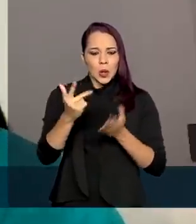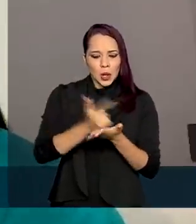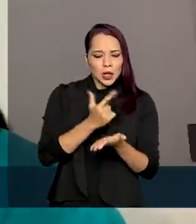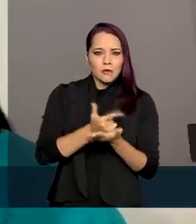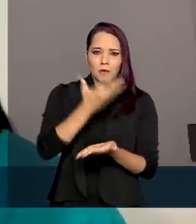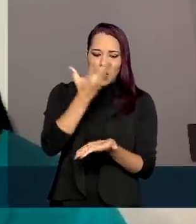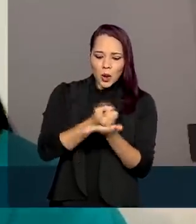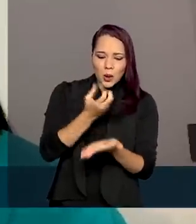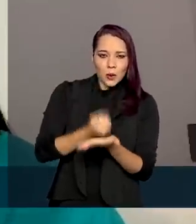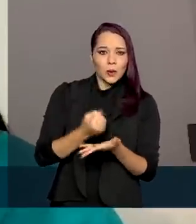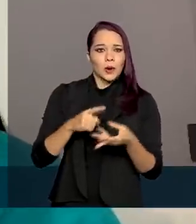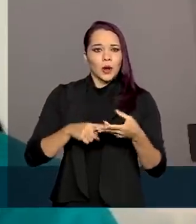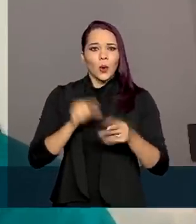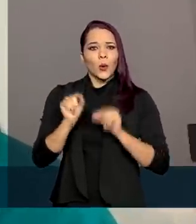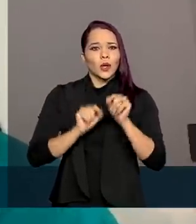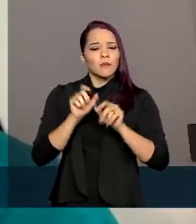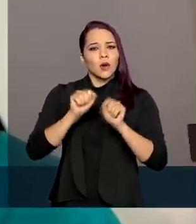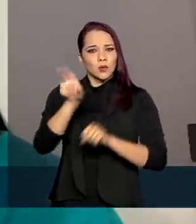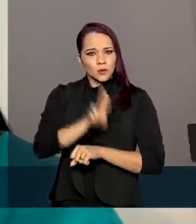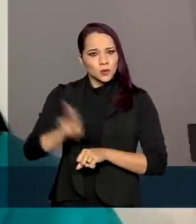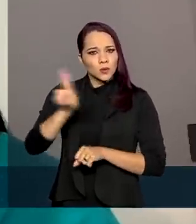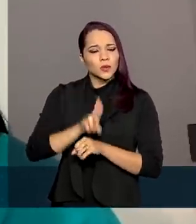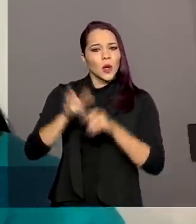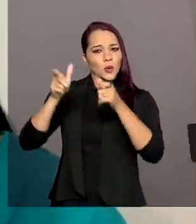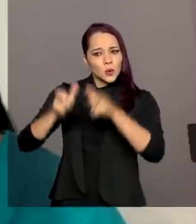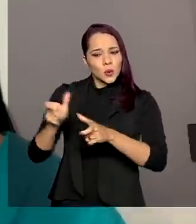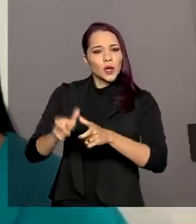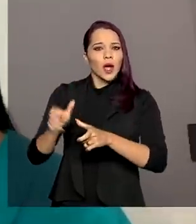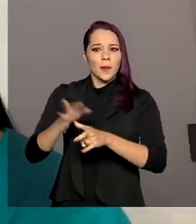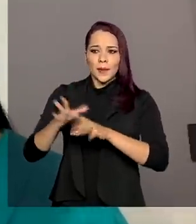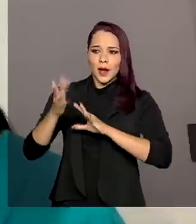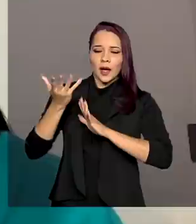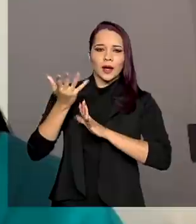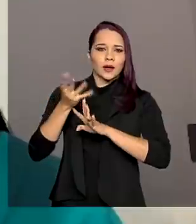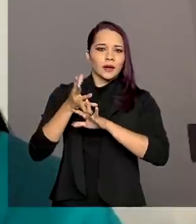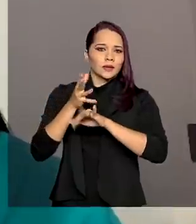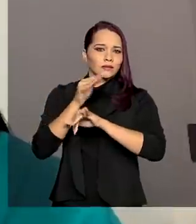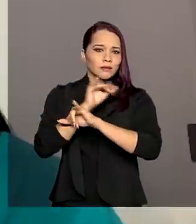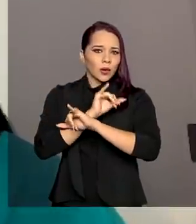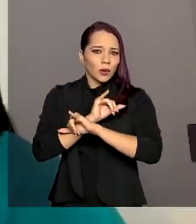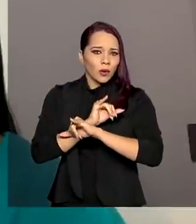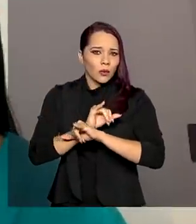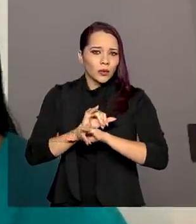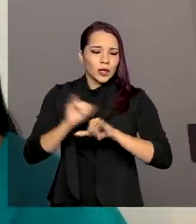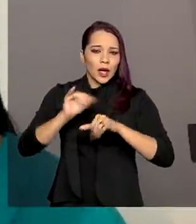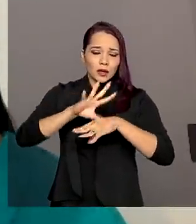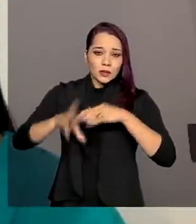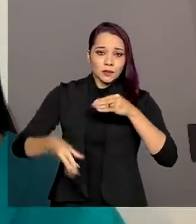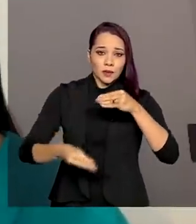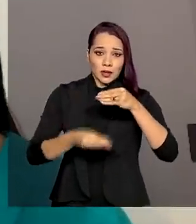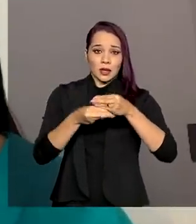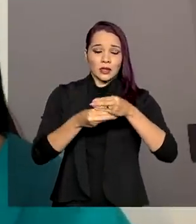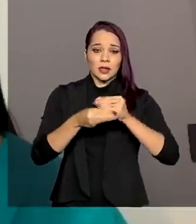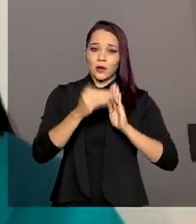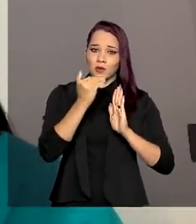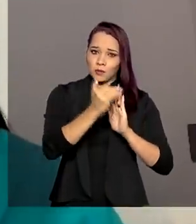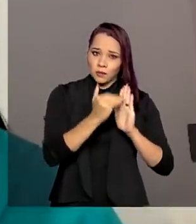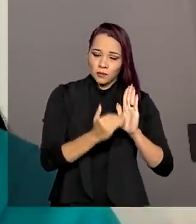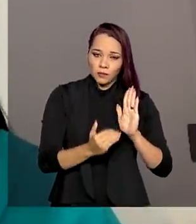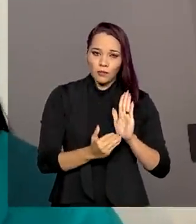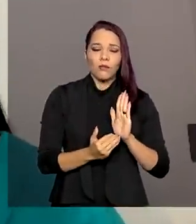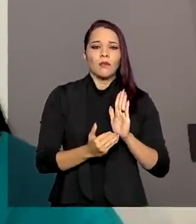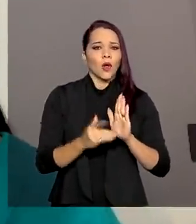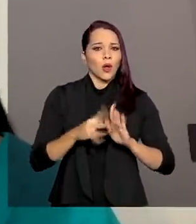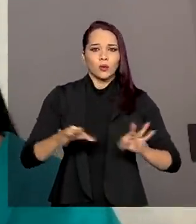peças que eles podem utilizar no seu estabelecimento para comunicar essa implementação desses protocolos,